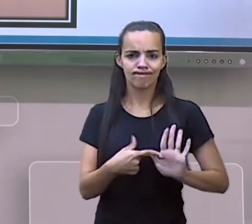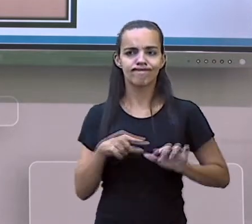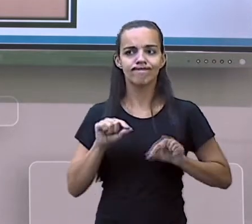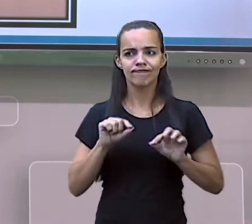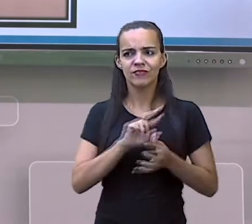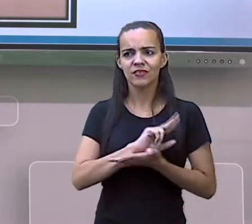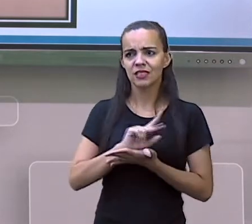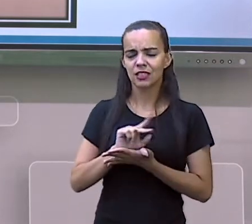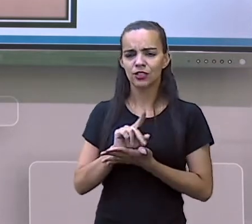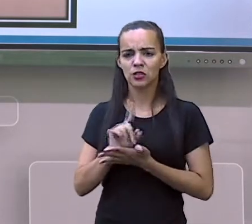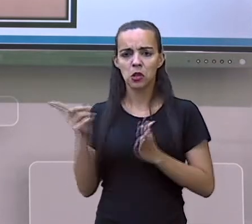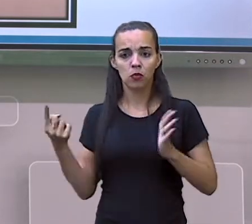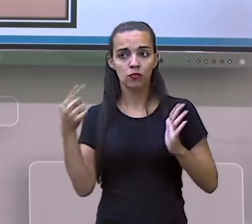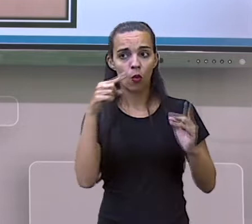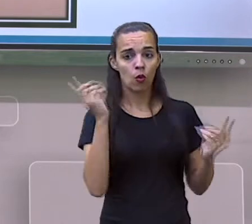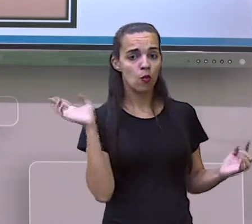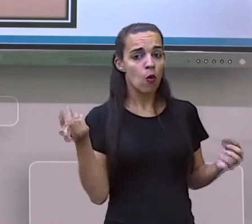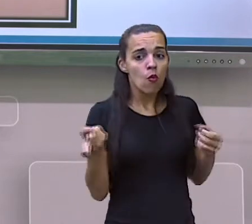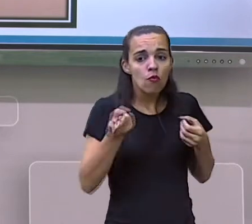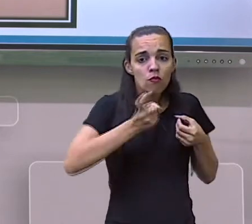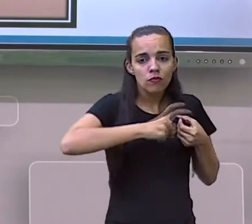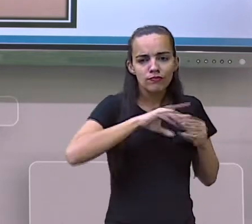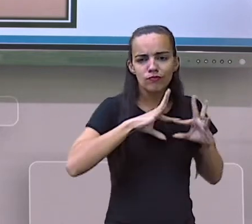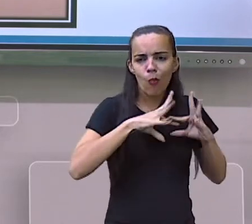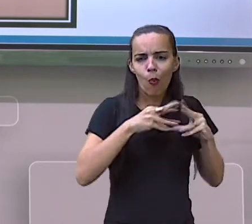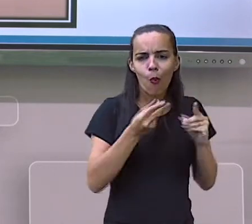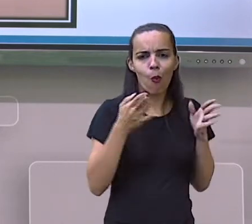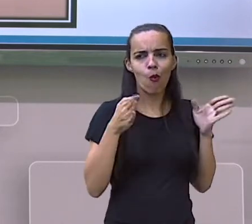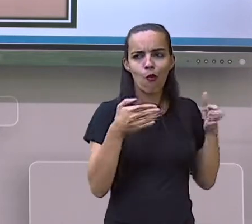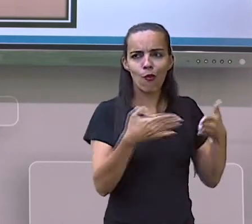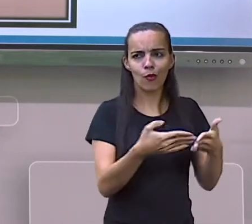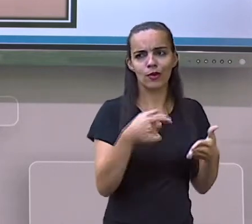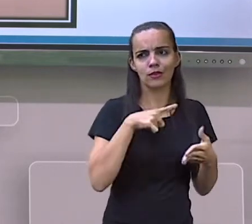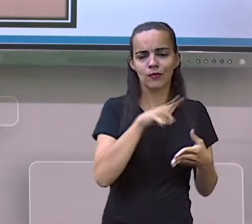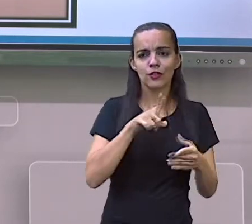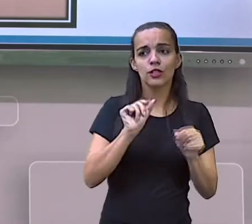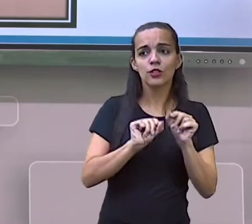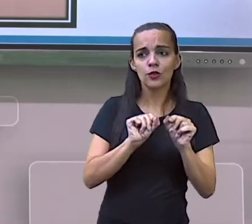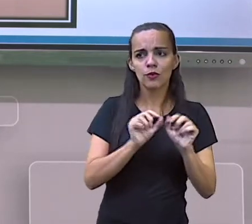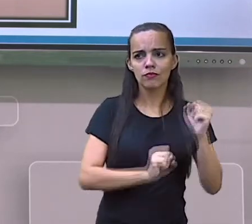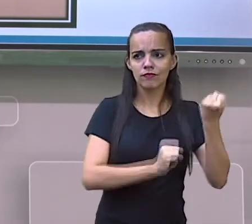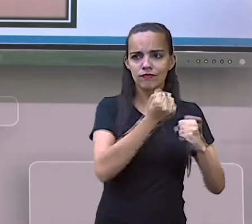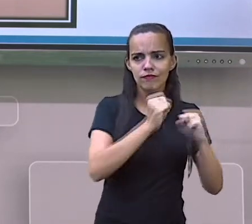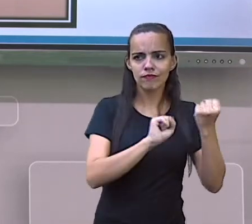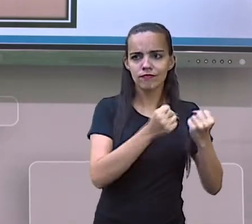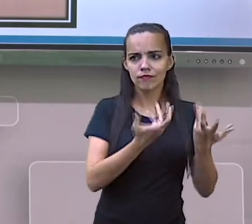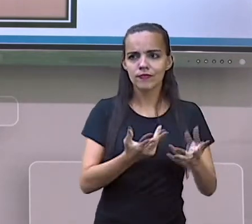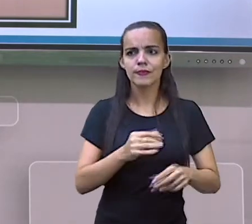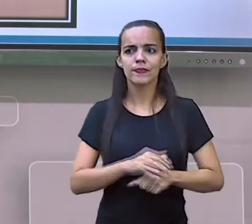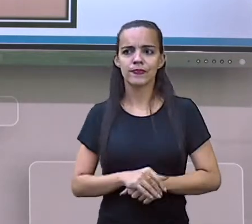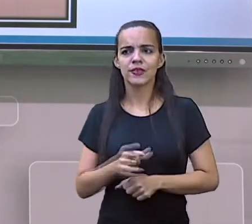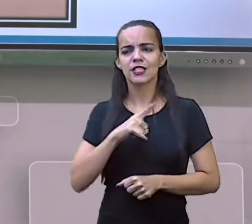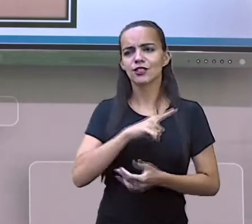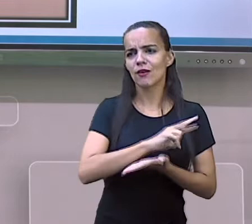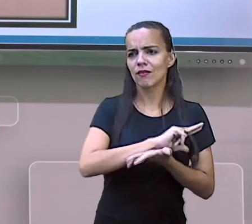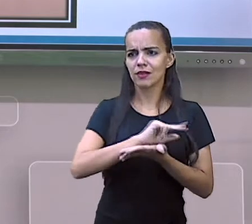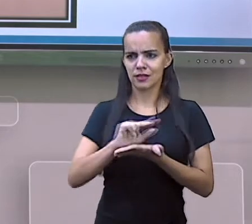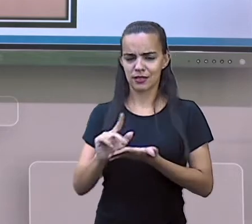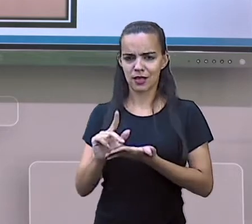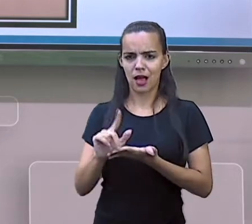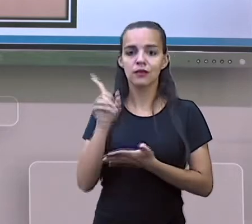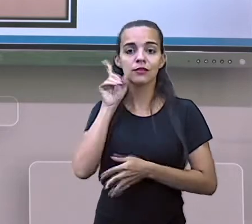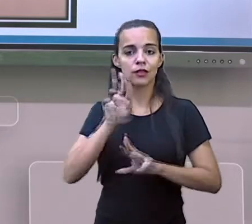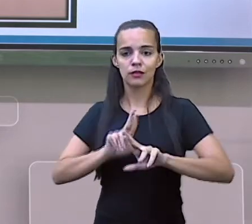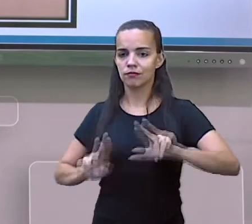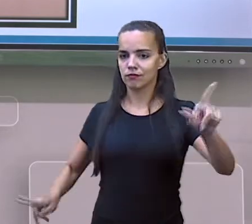voltado à funcionalidade da vida moderna e tem como objetivo a fabricação de bens duráveis, diferentemente dos